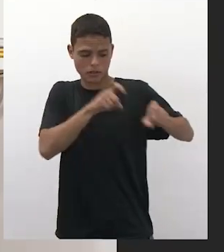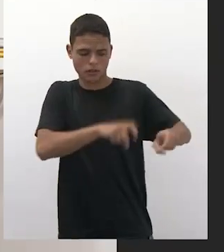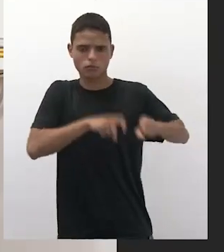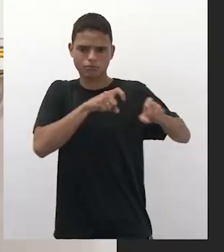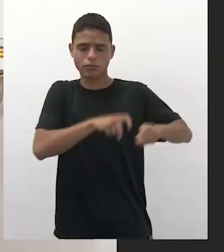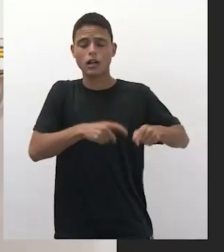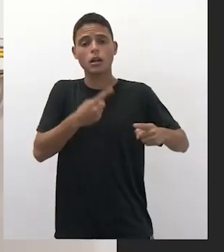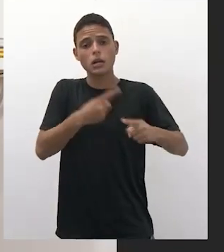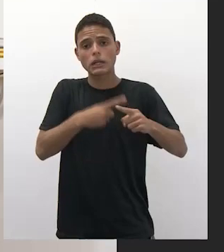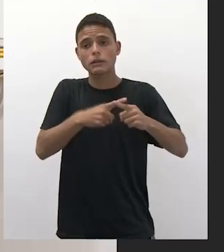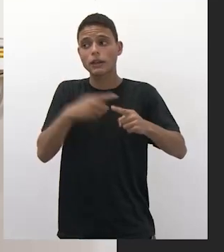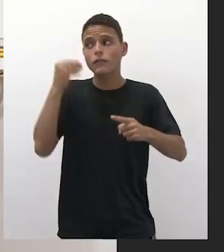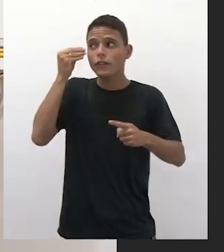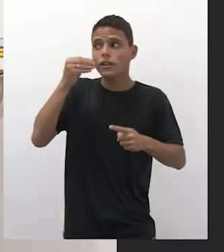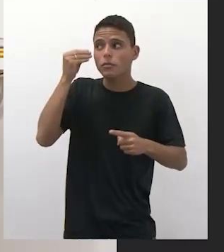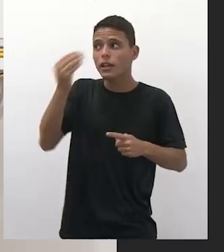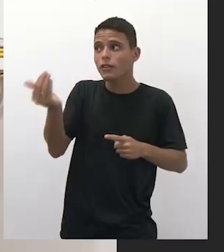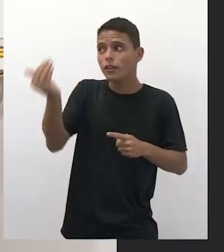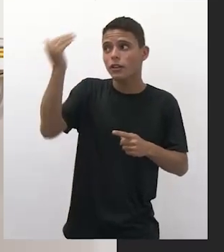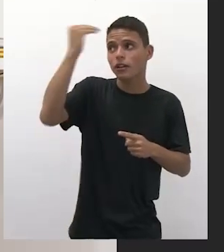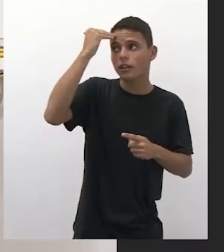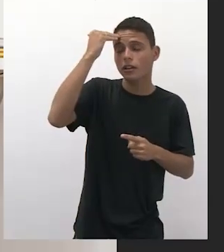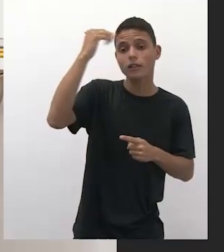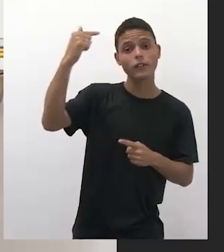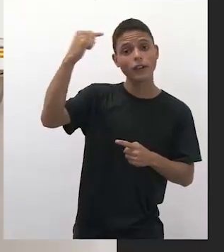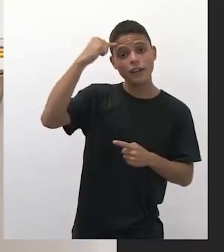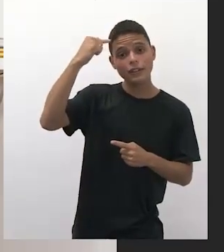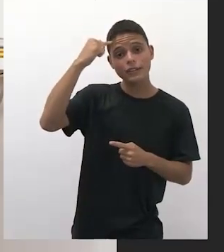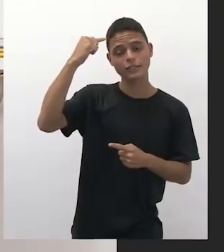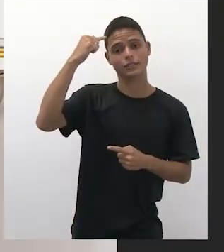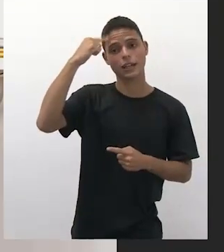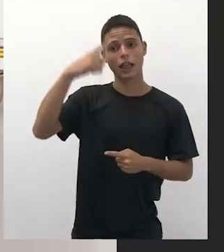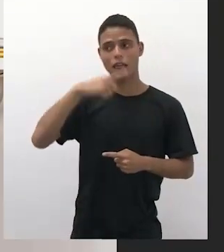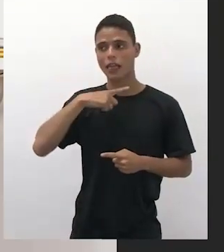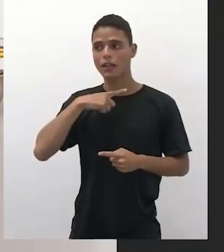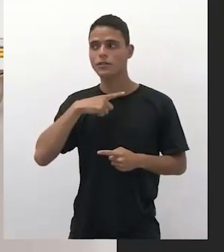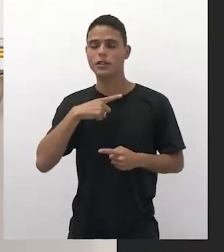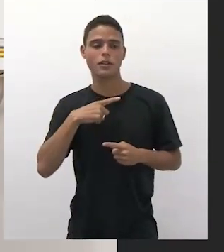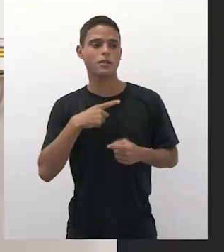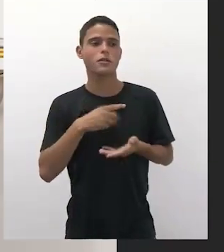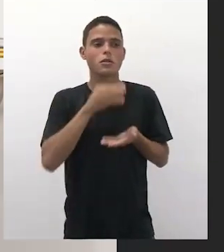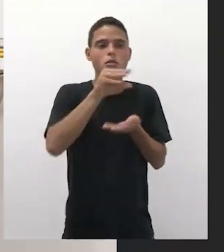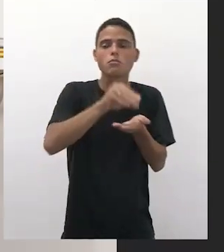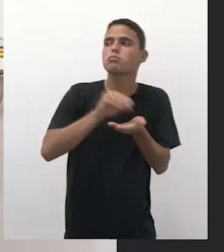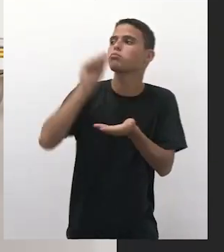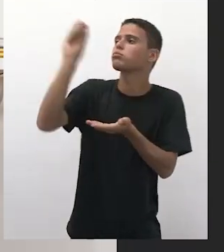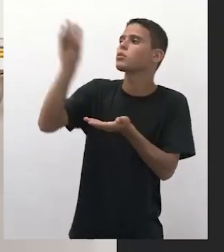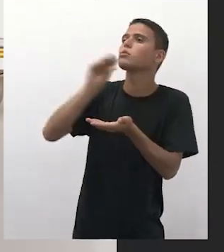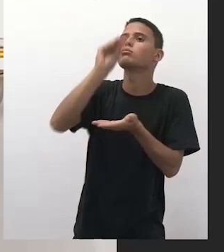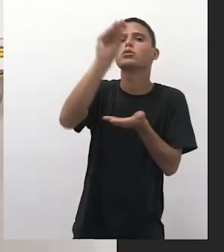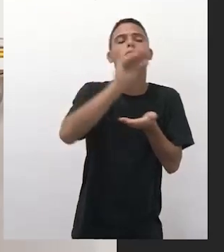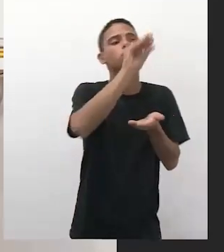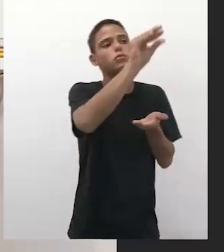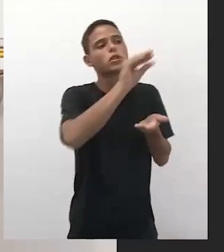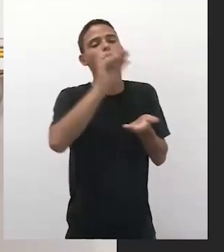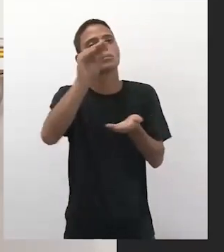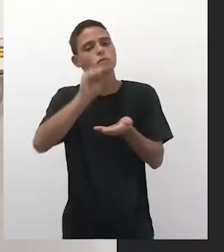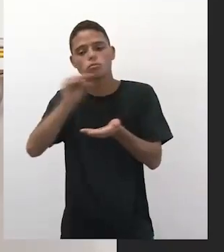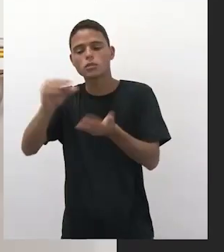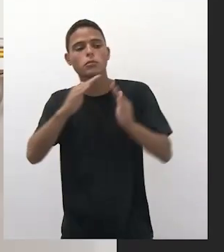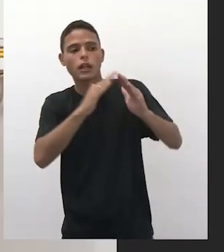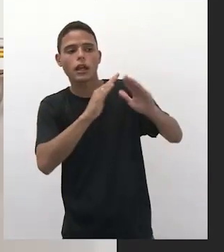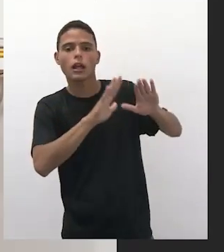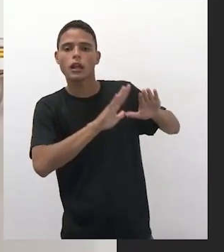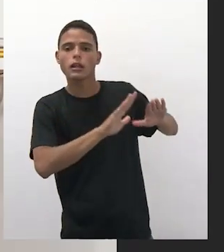marcaram muito, assim, que não... Então, eu tenho aqui guardado na minha casa, hoje mais como um objeto